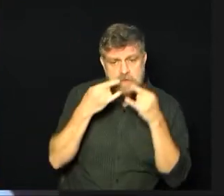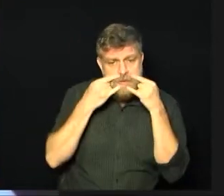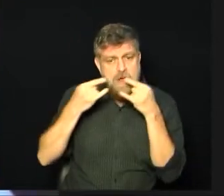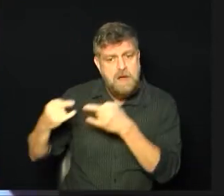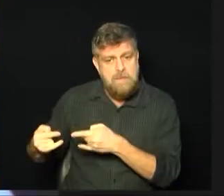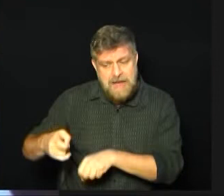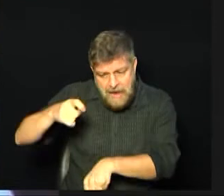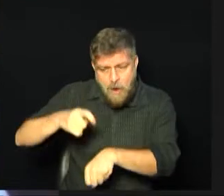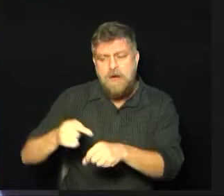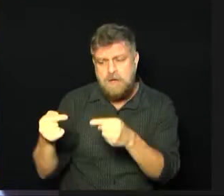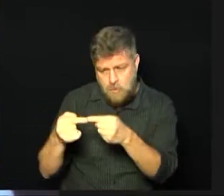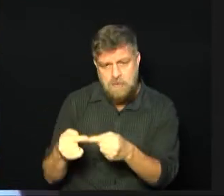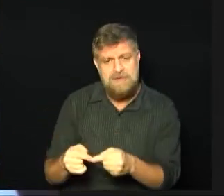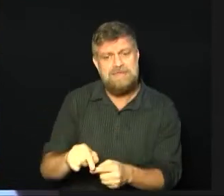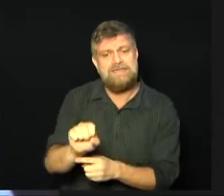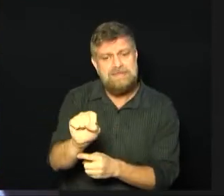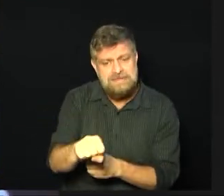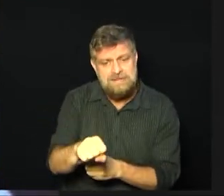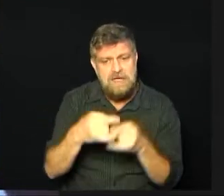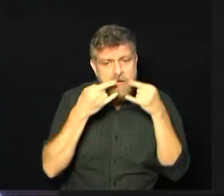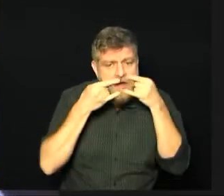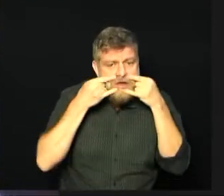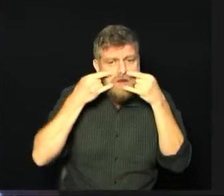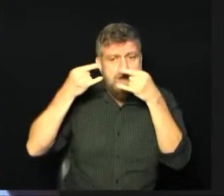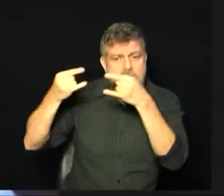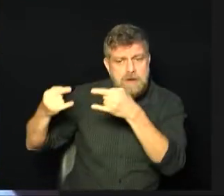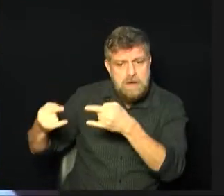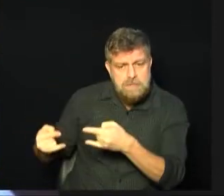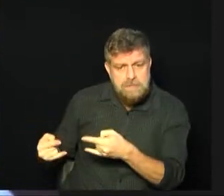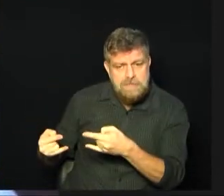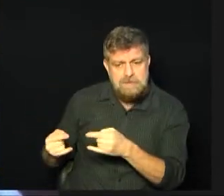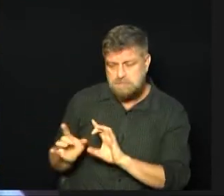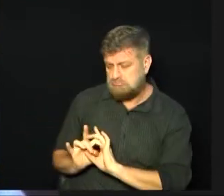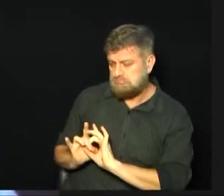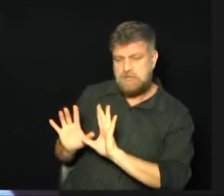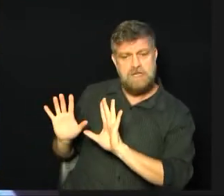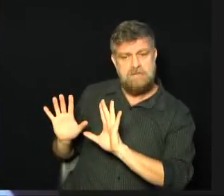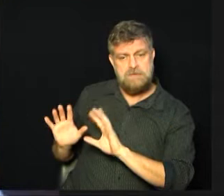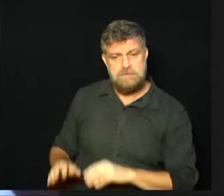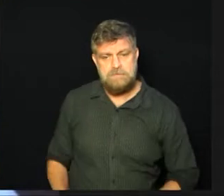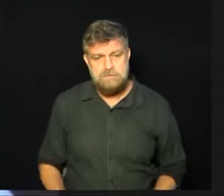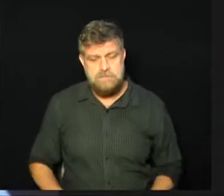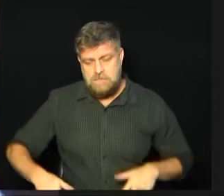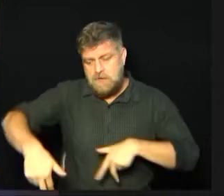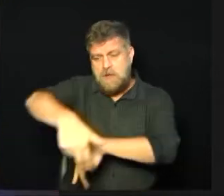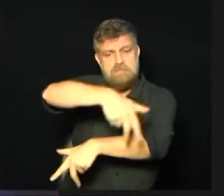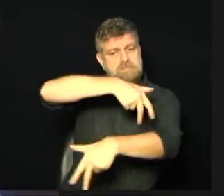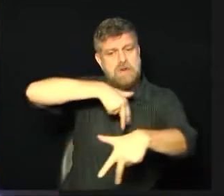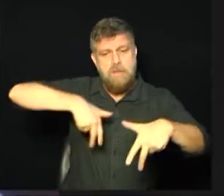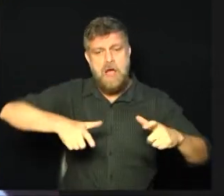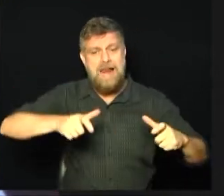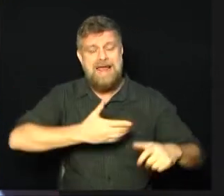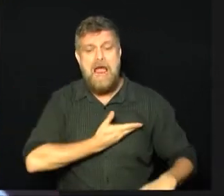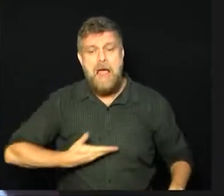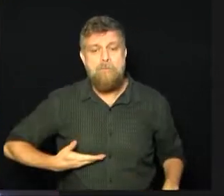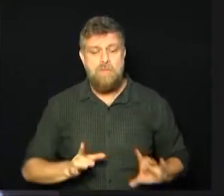no momento das pessoas deixarem de usar realmente as máscaras quando estiverem em áreas públicas